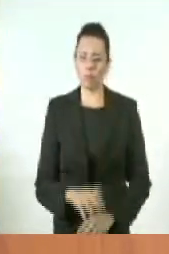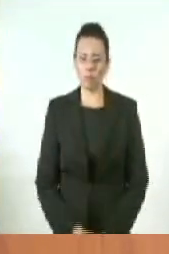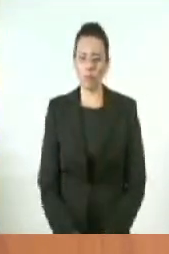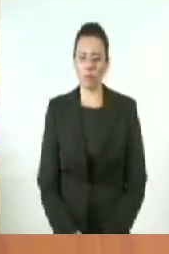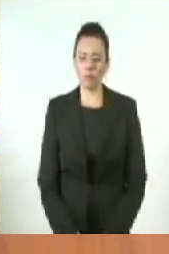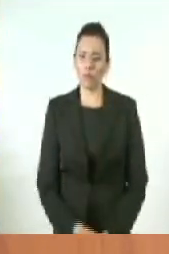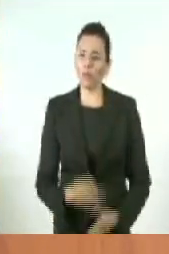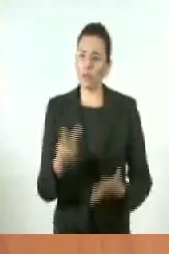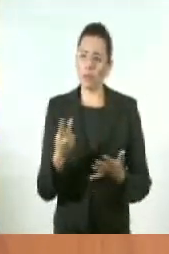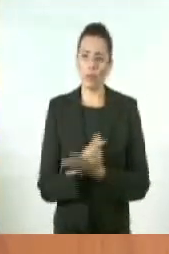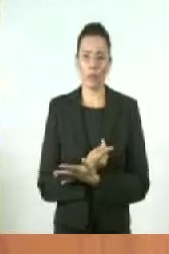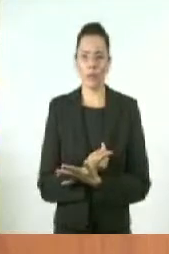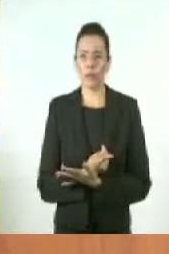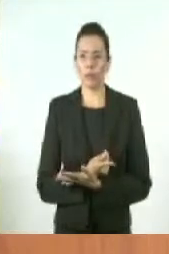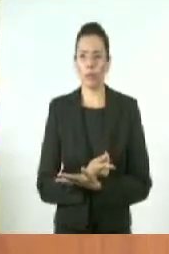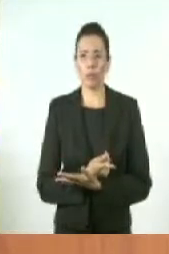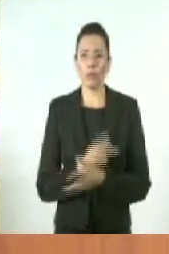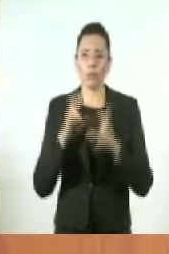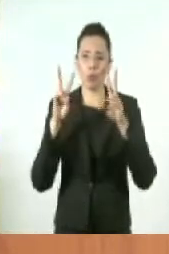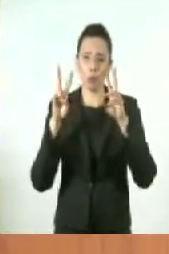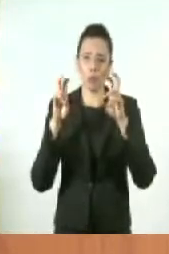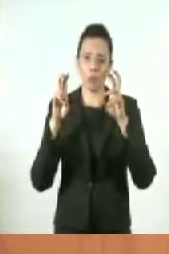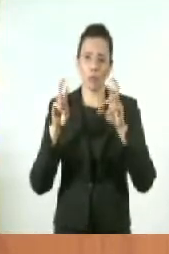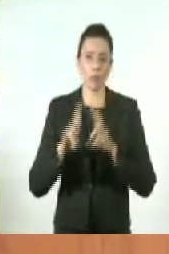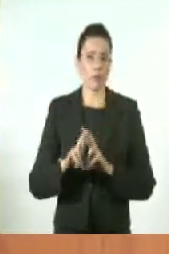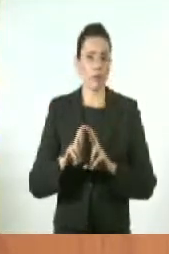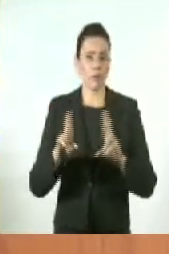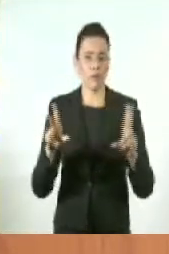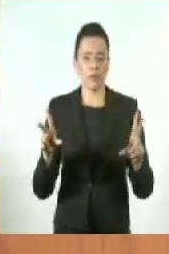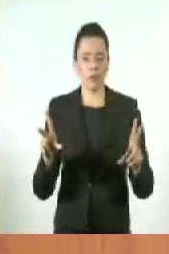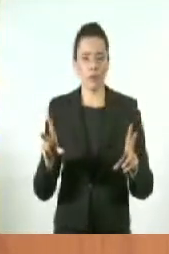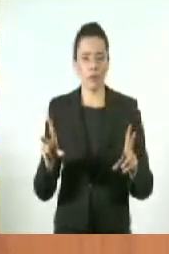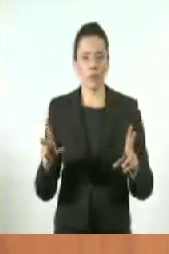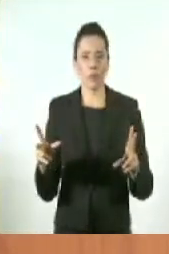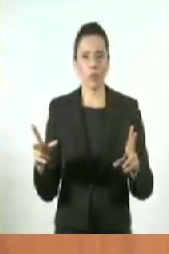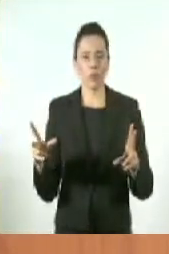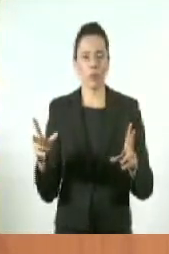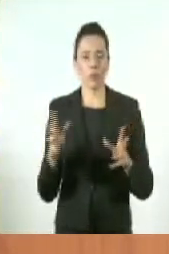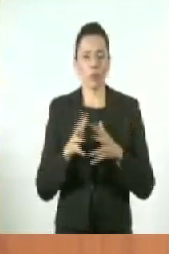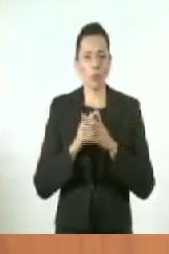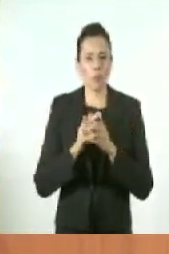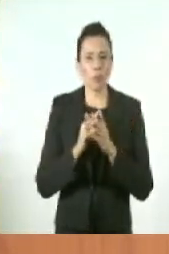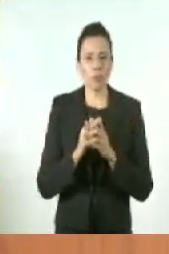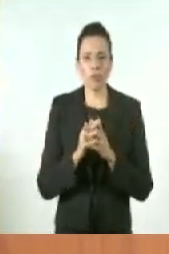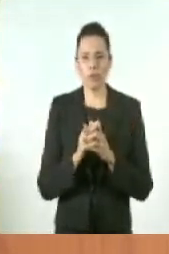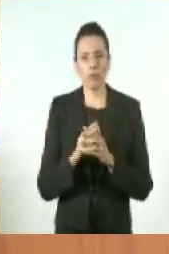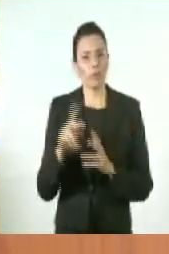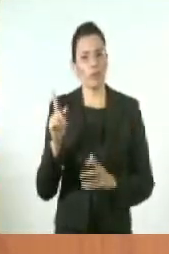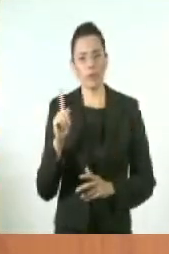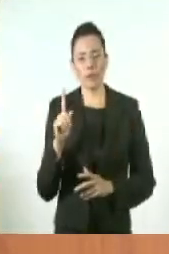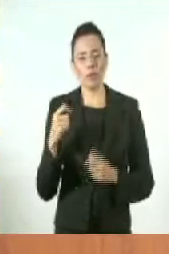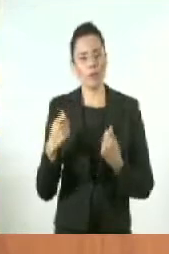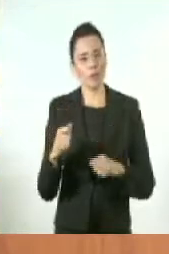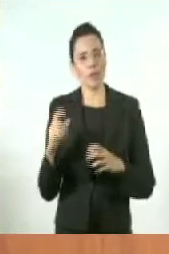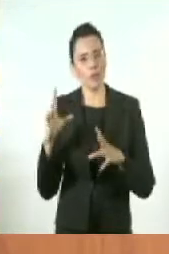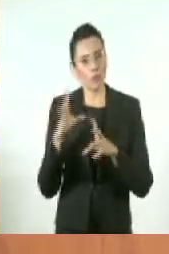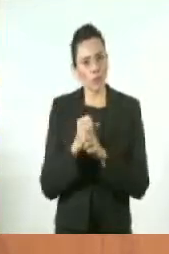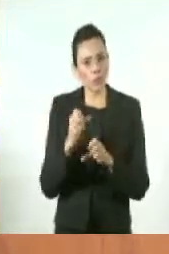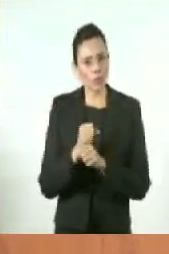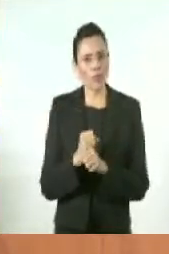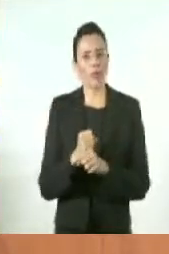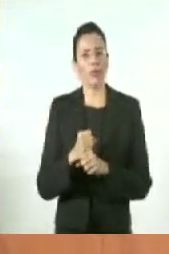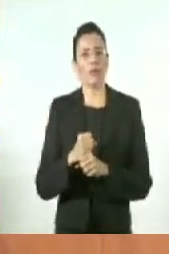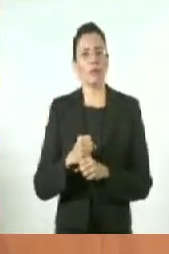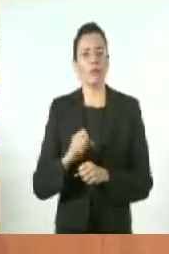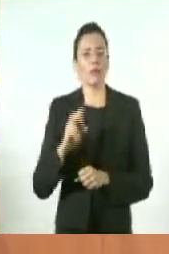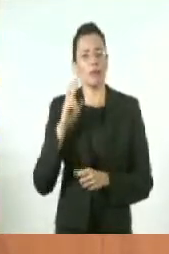pode confundir duas coisas. Vamos somar tudo, então. Então, esse esclarecimento, espero que esclarecemos os